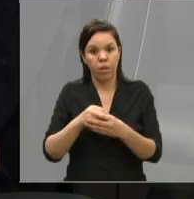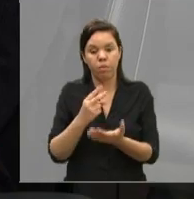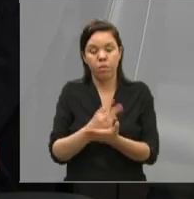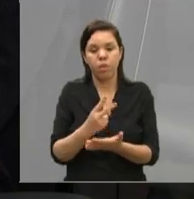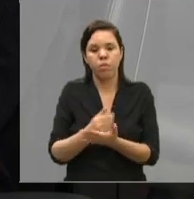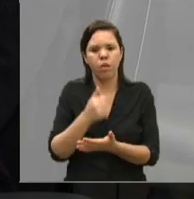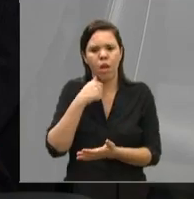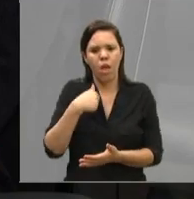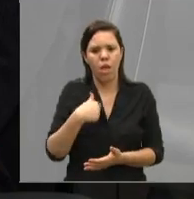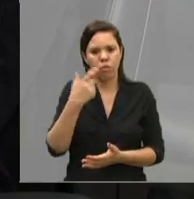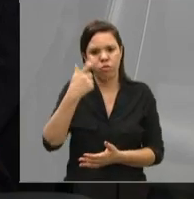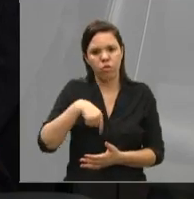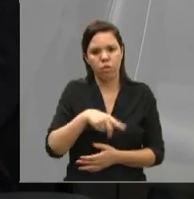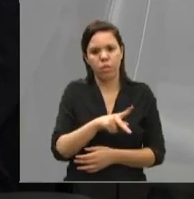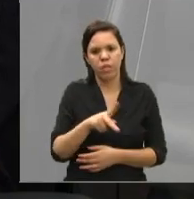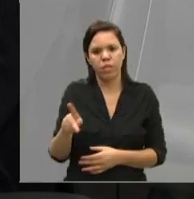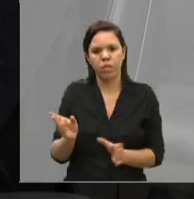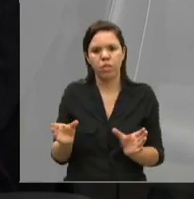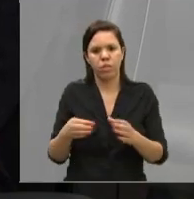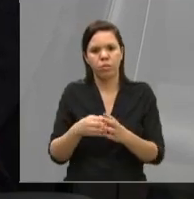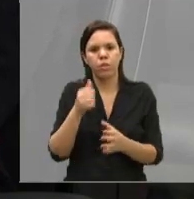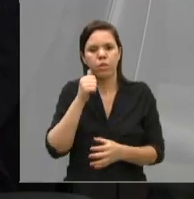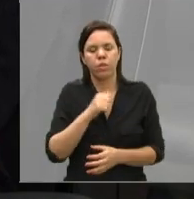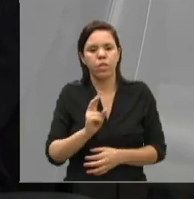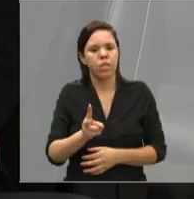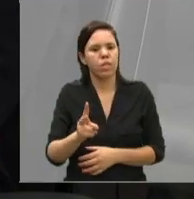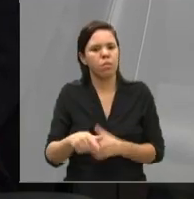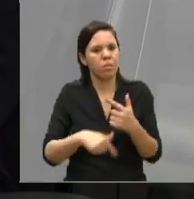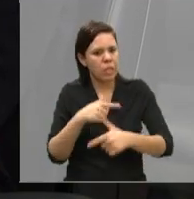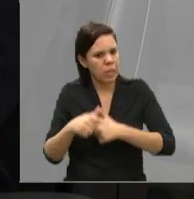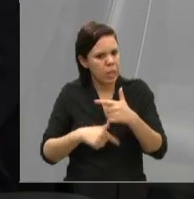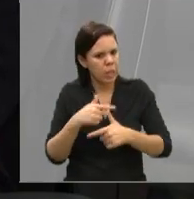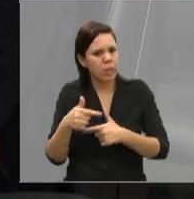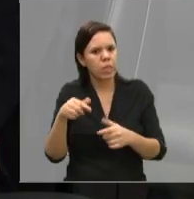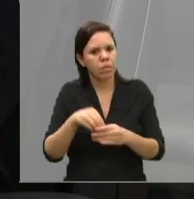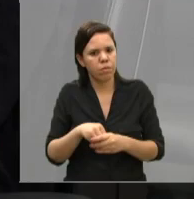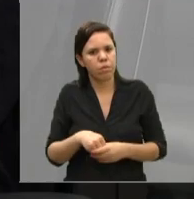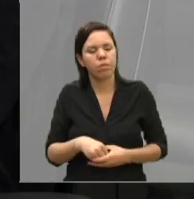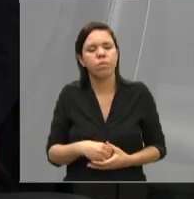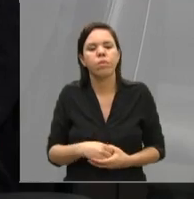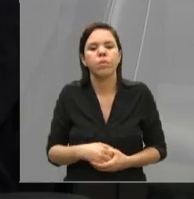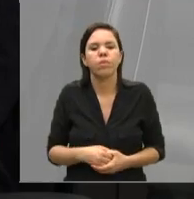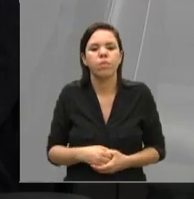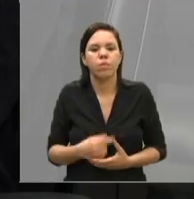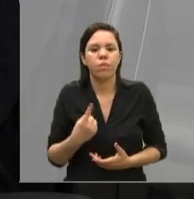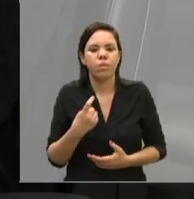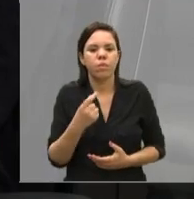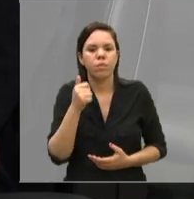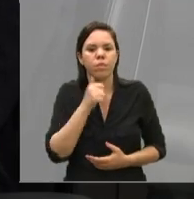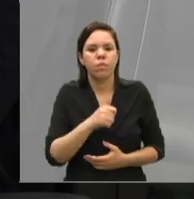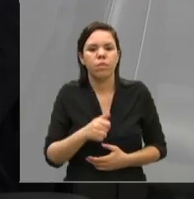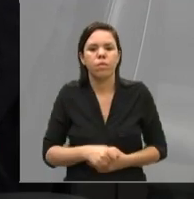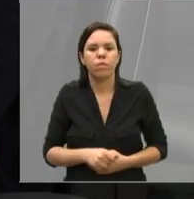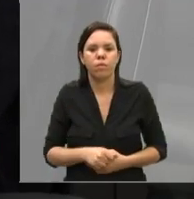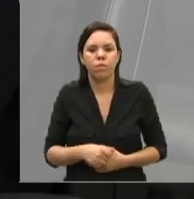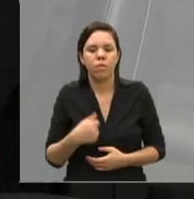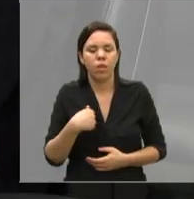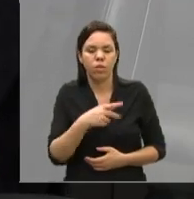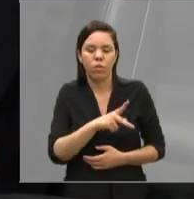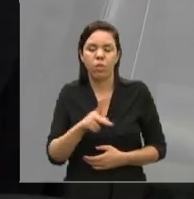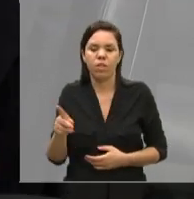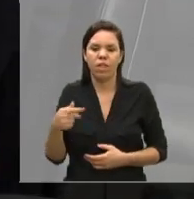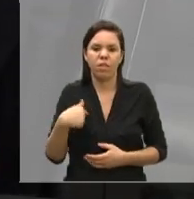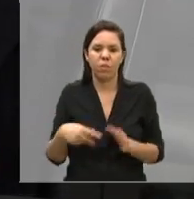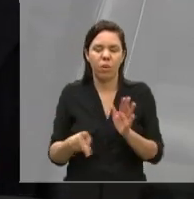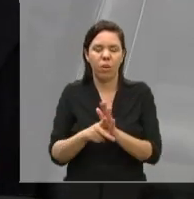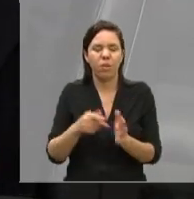senhora já é presidente da Comissão da Mulher, né? Está sempre muito ativa aqui dentro. Eu sou a única mulher e a presidência da Comissão da Mulher tem que